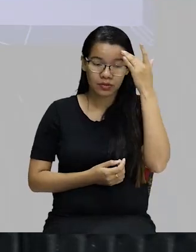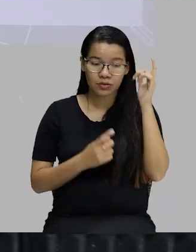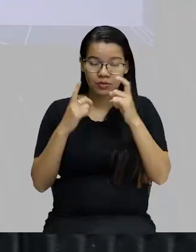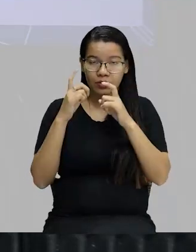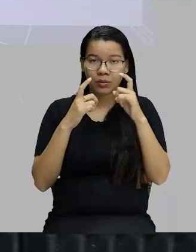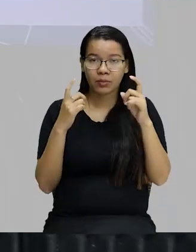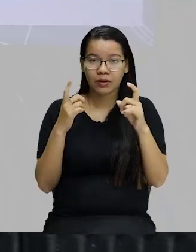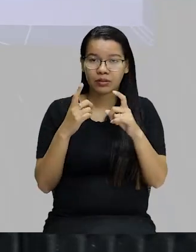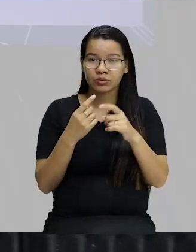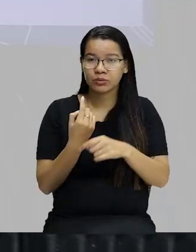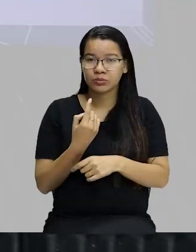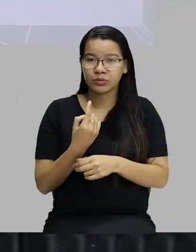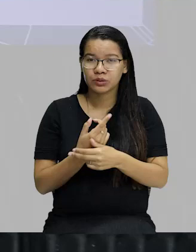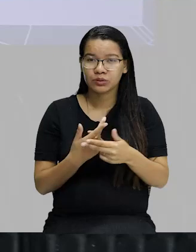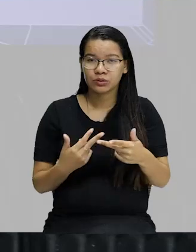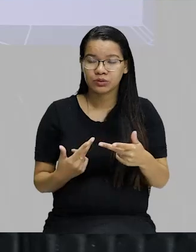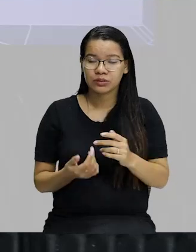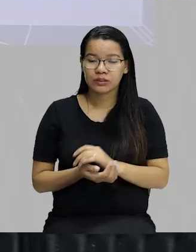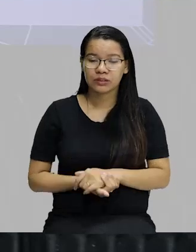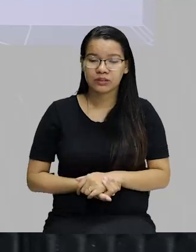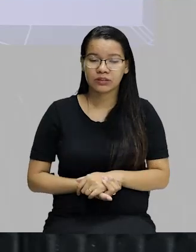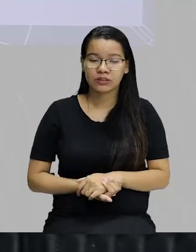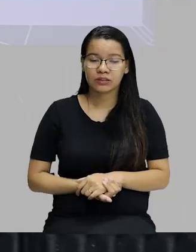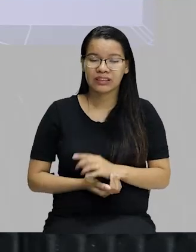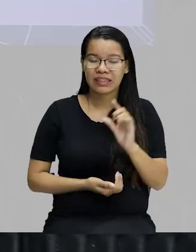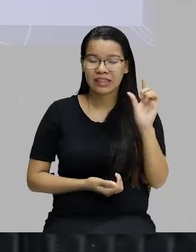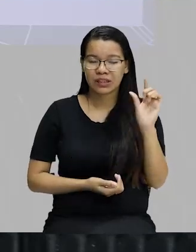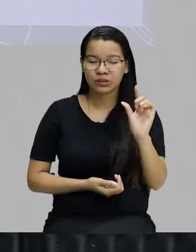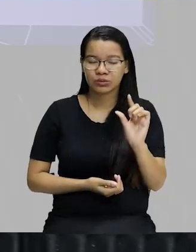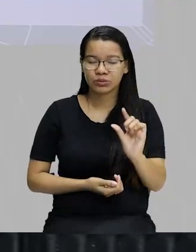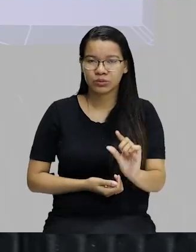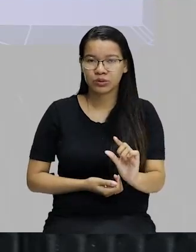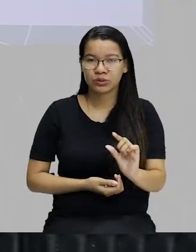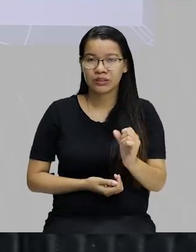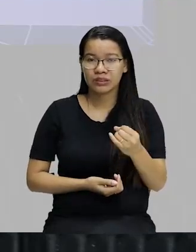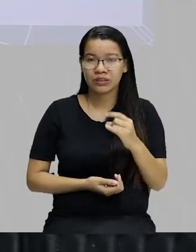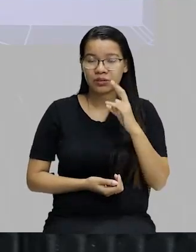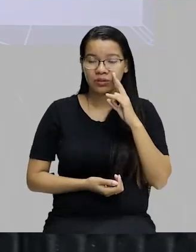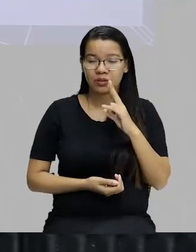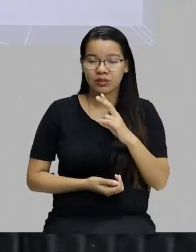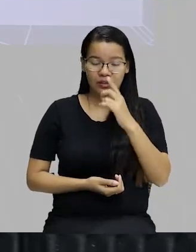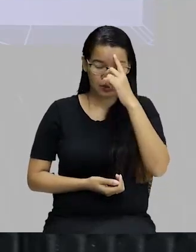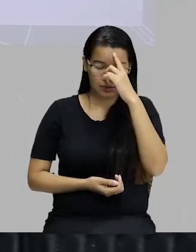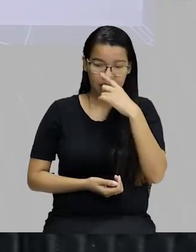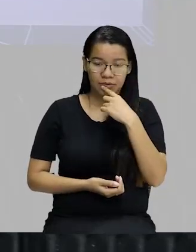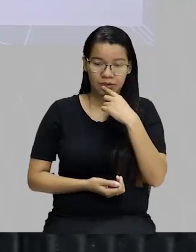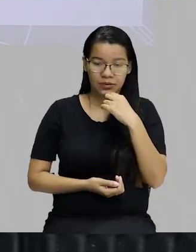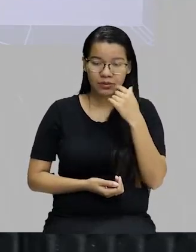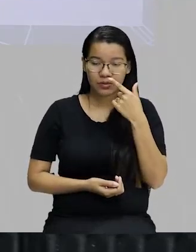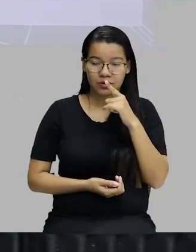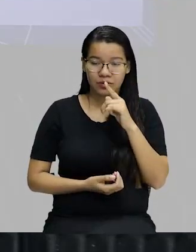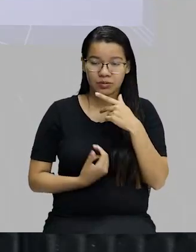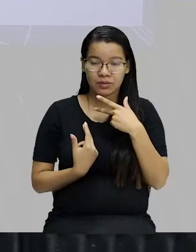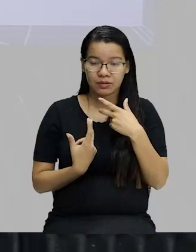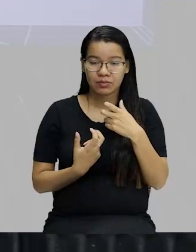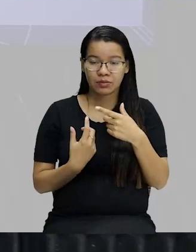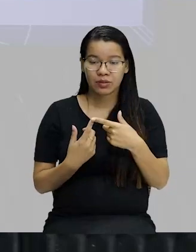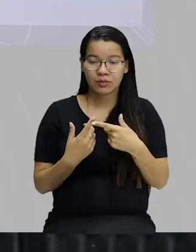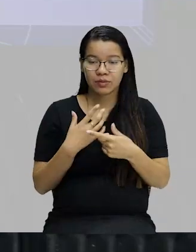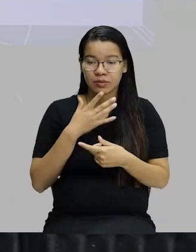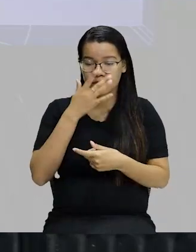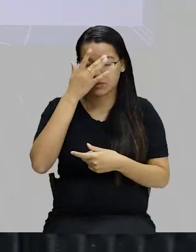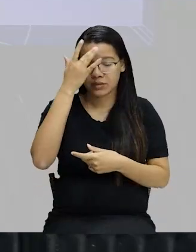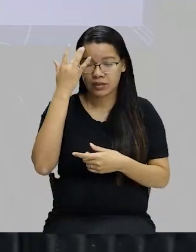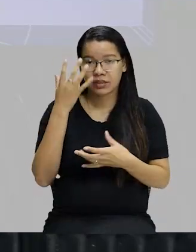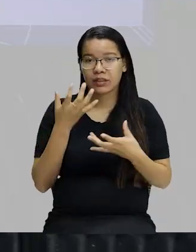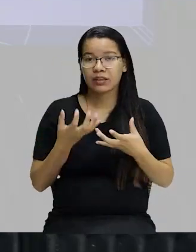reduce. Reduzir. Reduzir o quê? Se eu olho a imagem, eu consigo identificar. Por que uma pessoa sobe na balança?